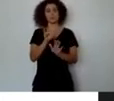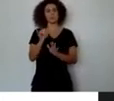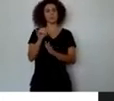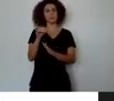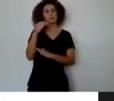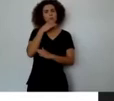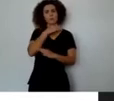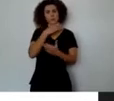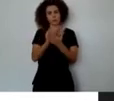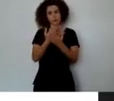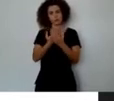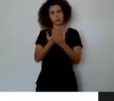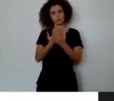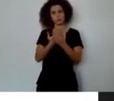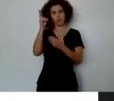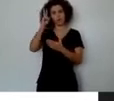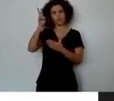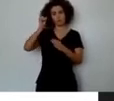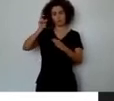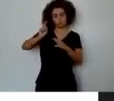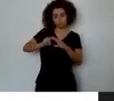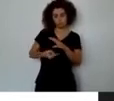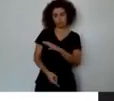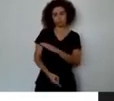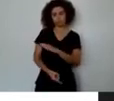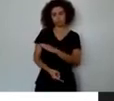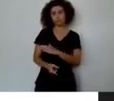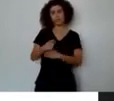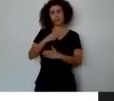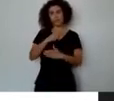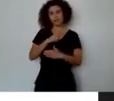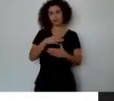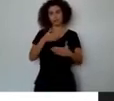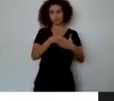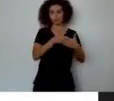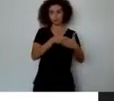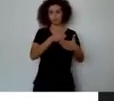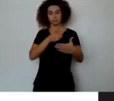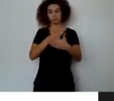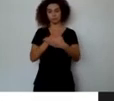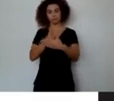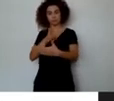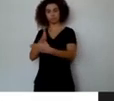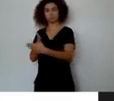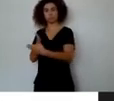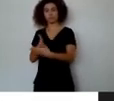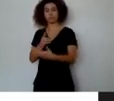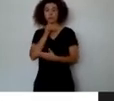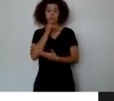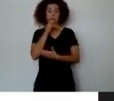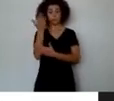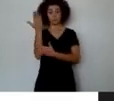fundo, a gente consegue perceber que ainda enfrentamos muitas barreiras Por exemplo, se antes se tinha